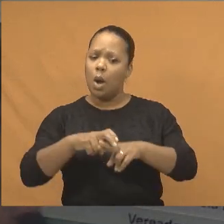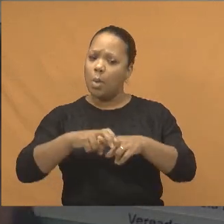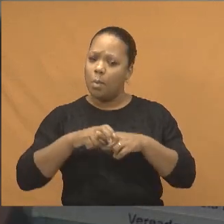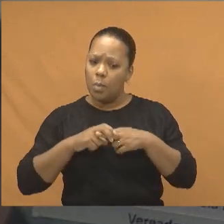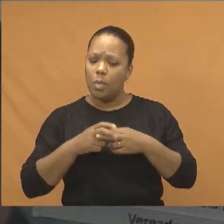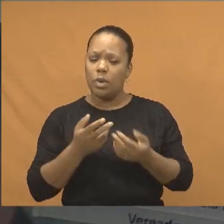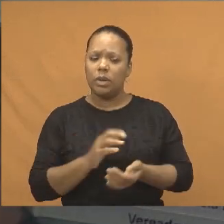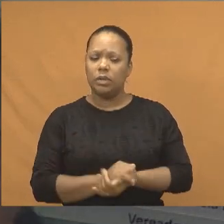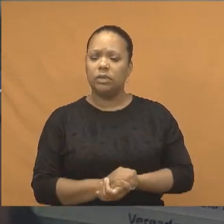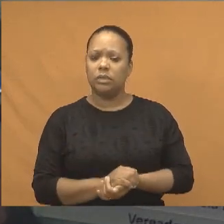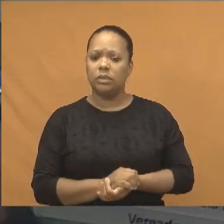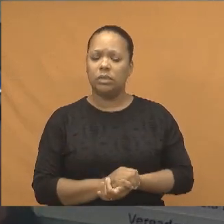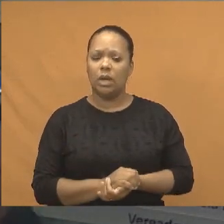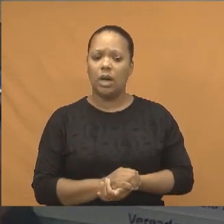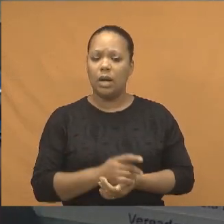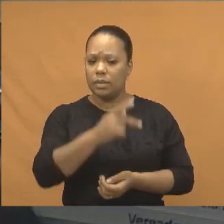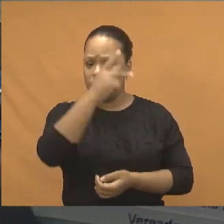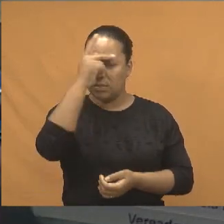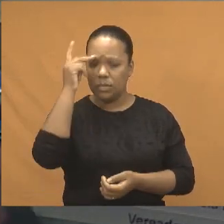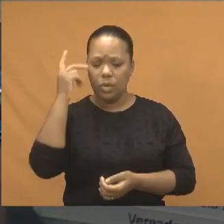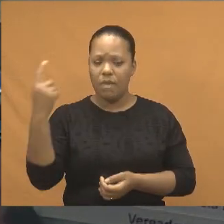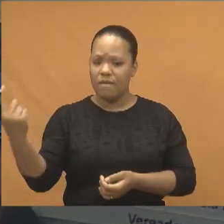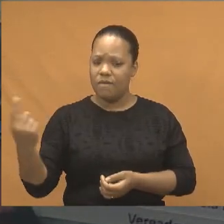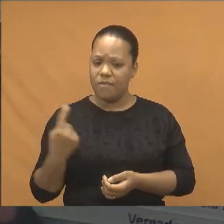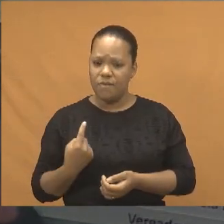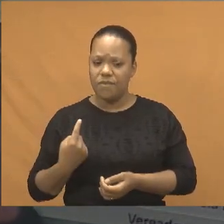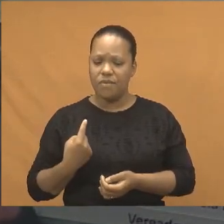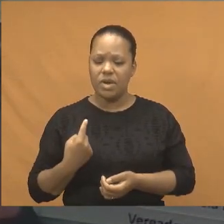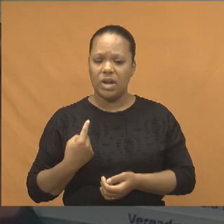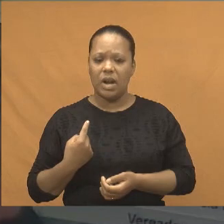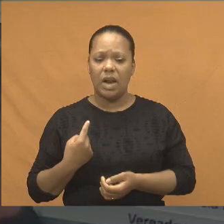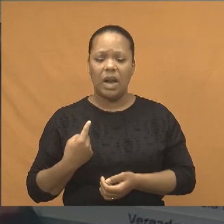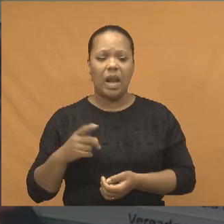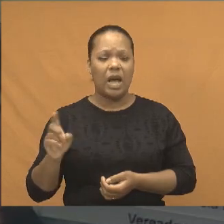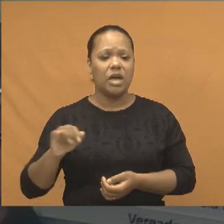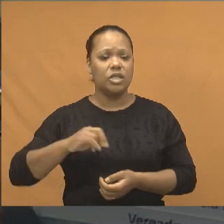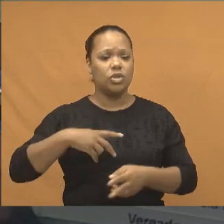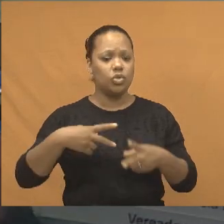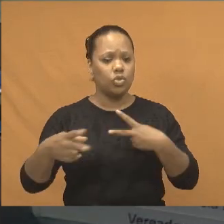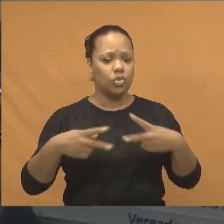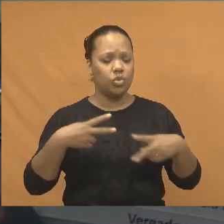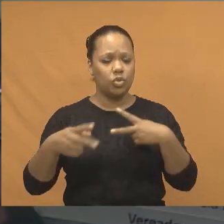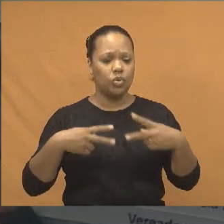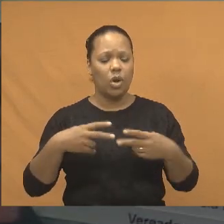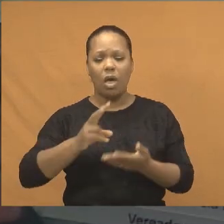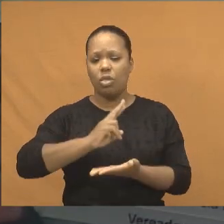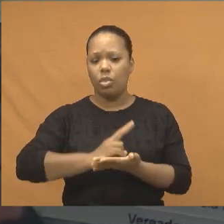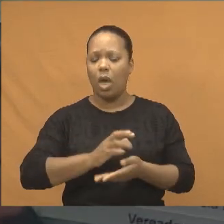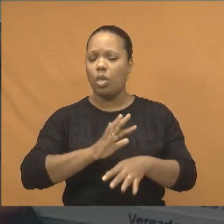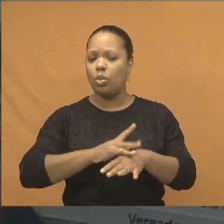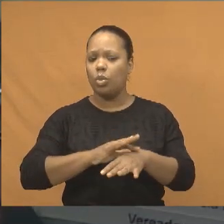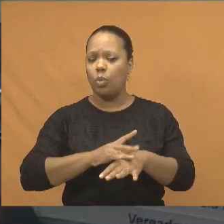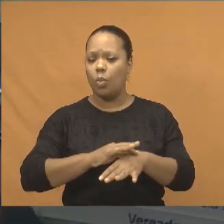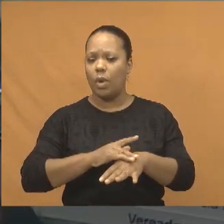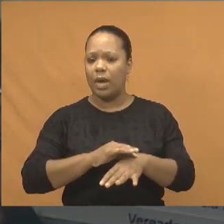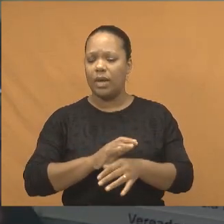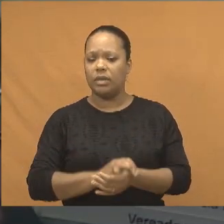aqui, porque o munícipe veio aqui, o rapaz está internado em São José dos Campos com suspeito de